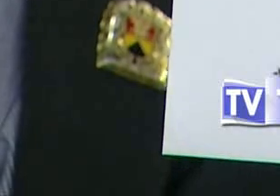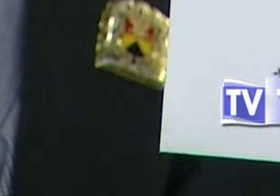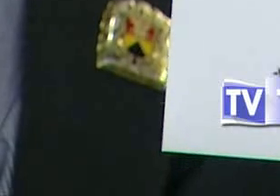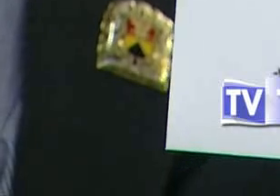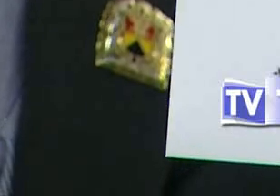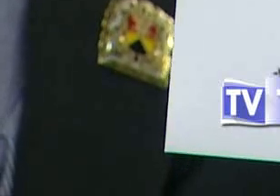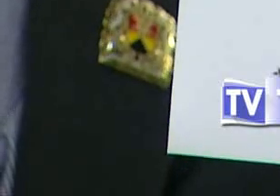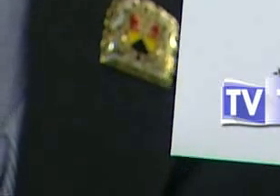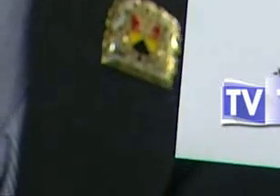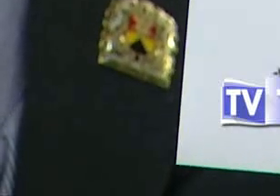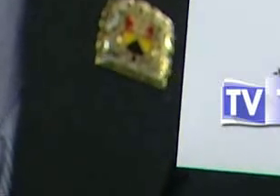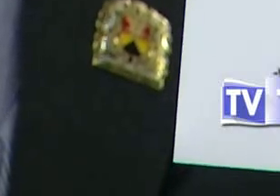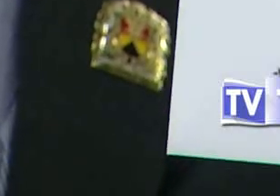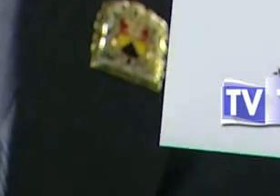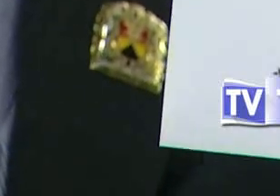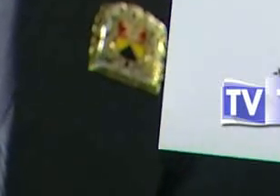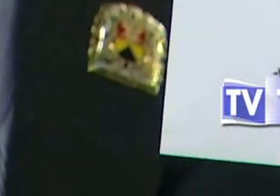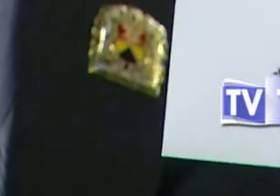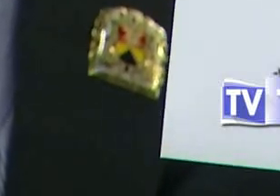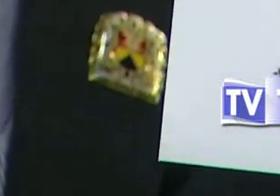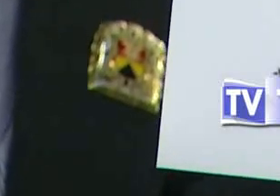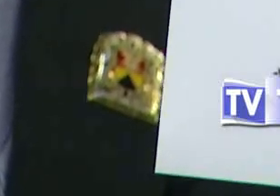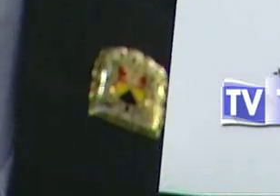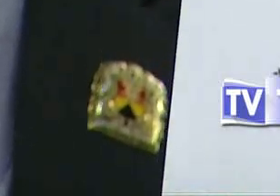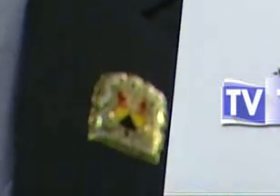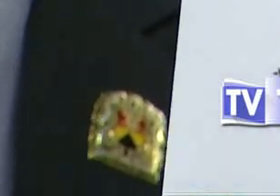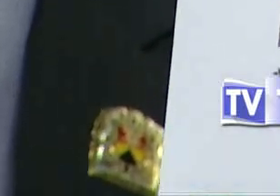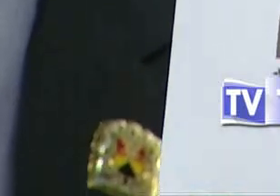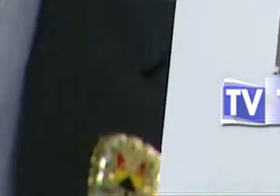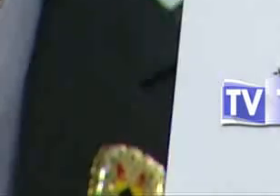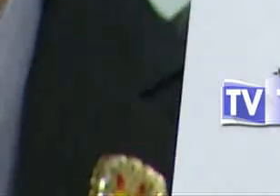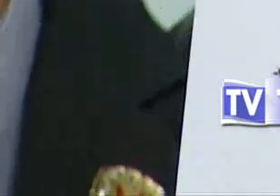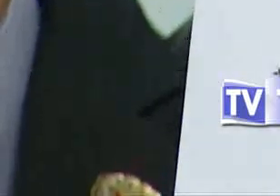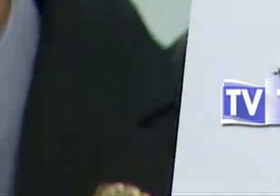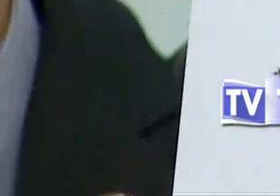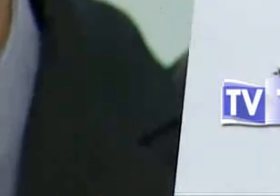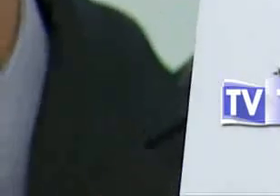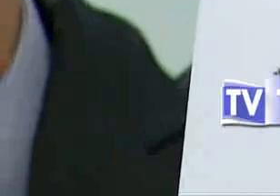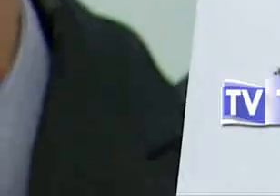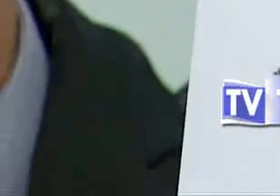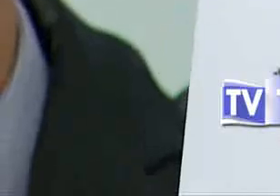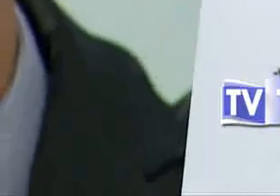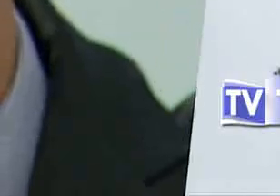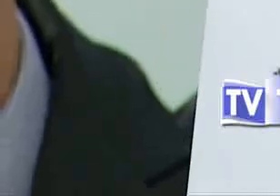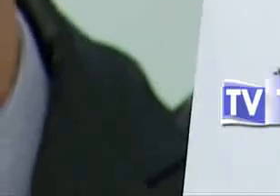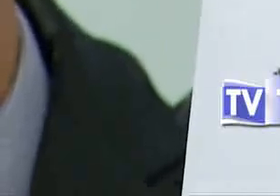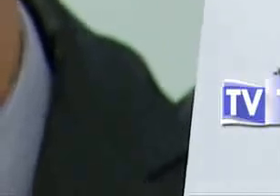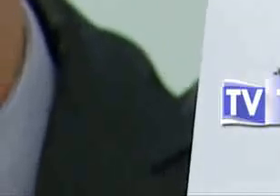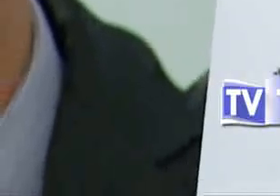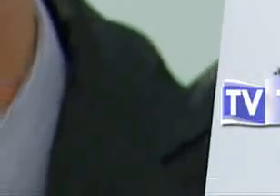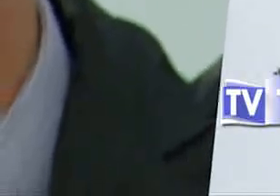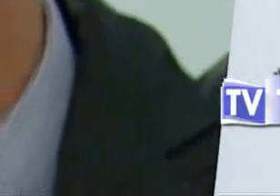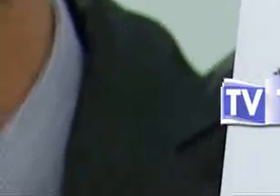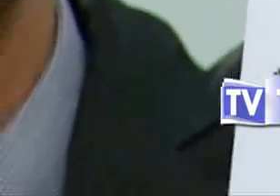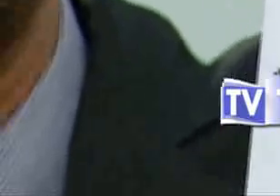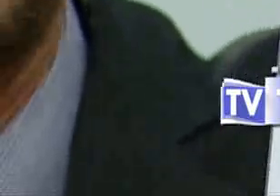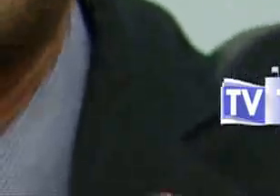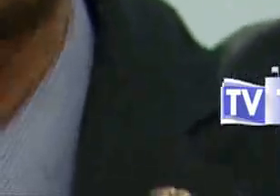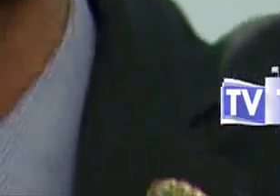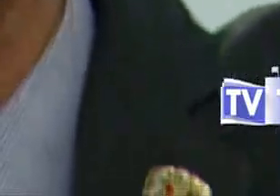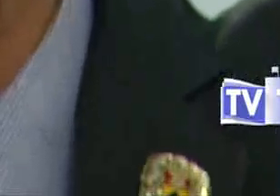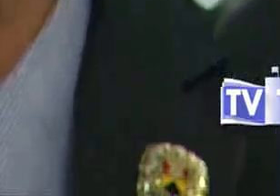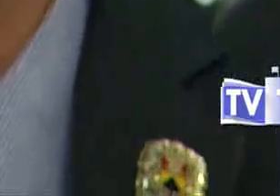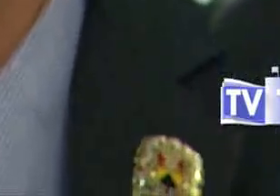que você continue abrilhantando Sorocaba e nos deixando orgulhosos de ser sorocabano por uma atitude tão bonita como